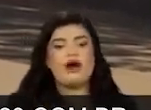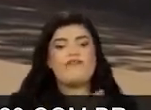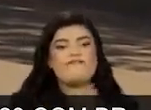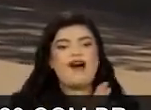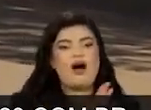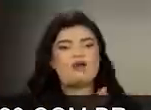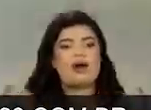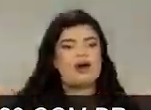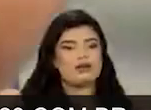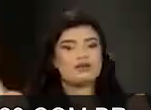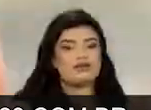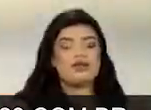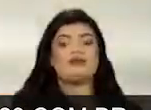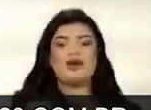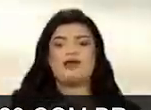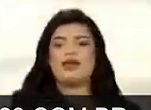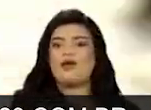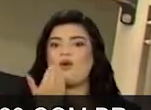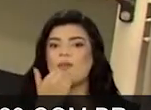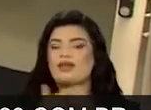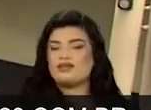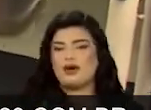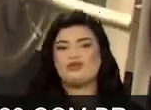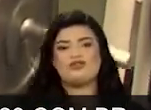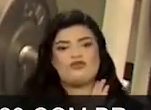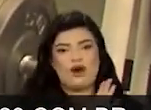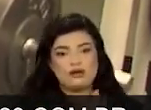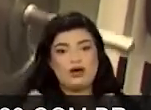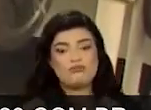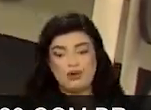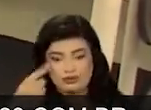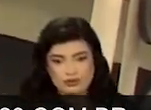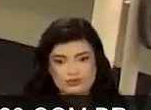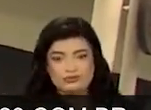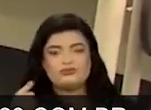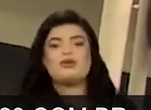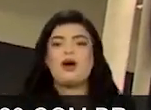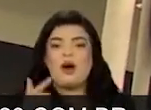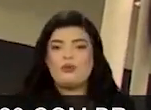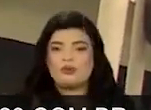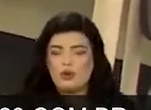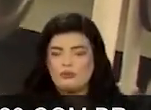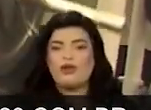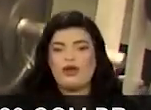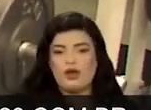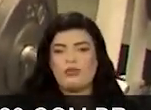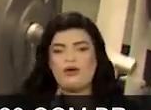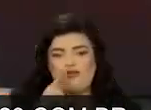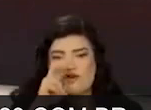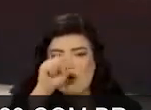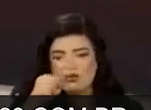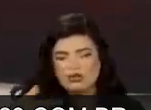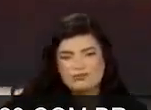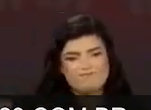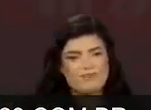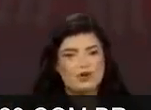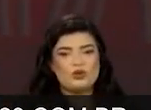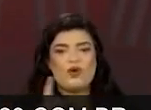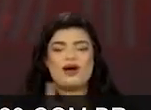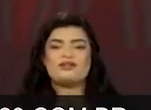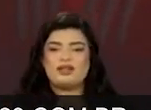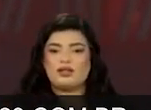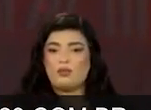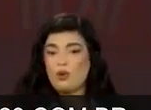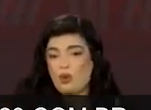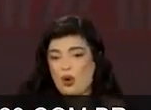exercícios físicos e com a má alimentação, que levam o organismo a se tornar resistente à insulina ou a não produzir